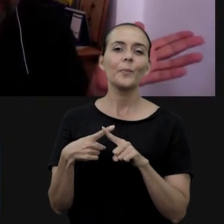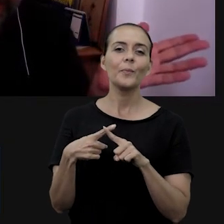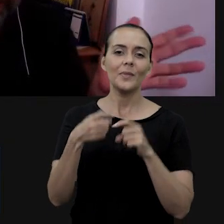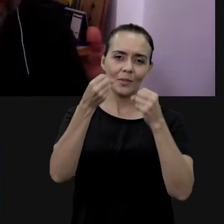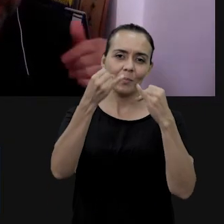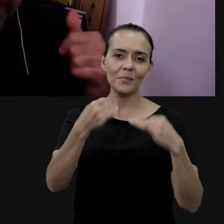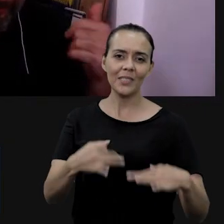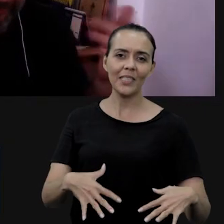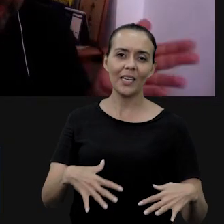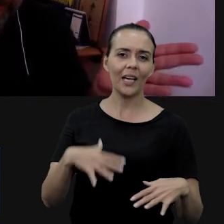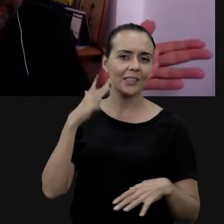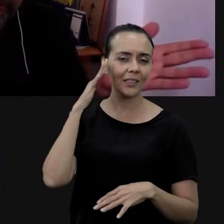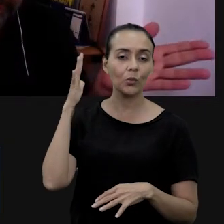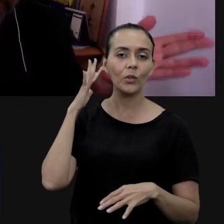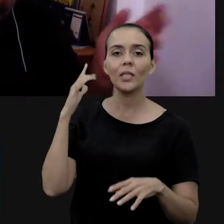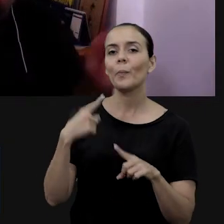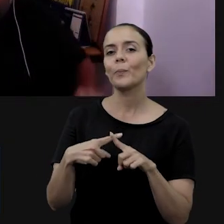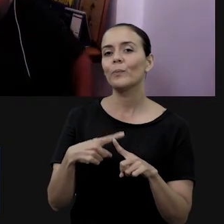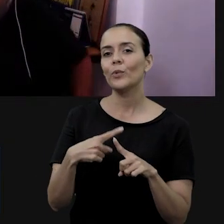técnica também, porque envolve